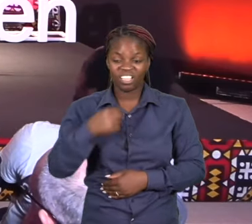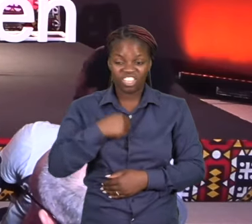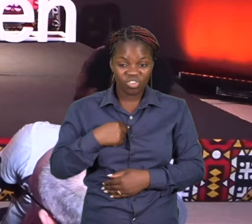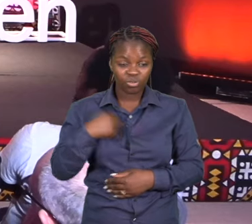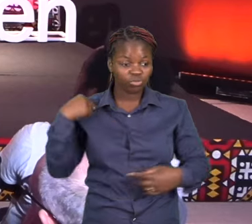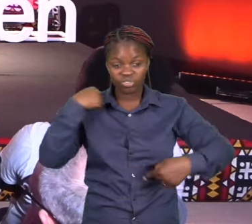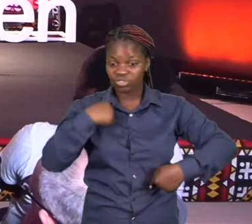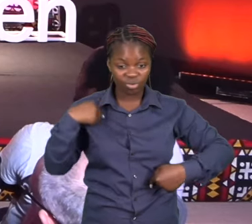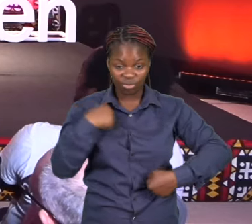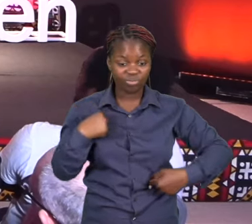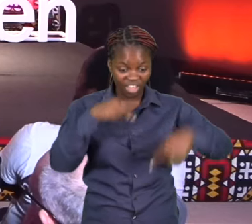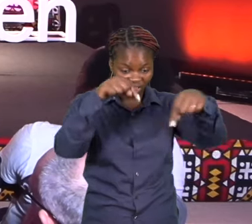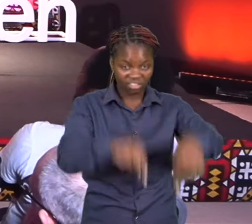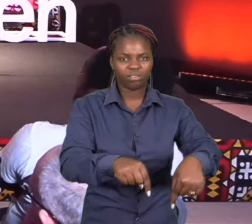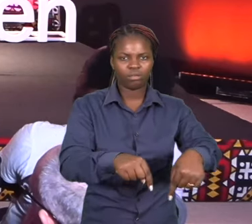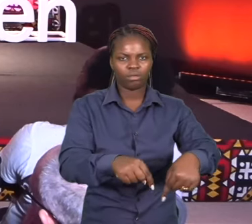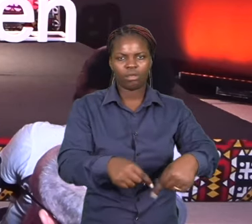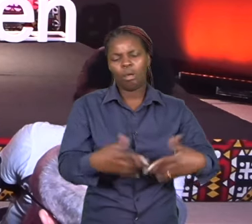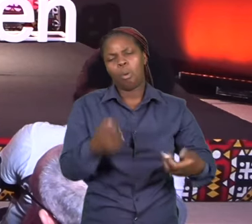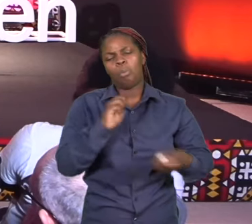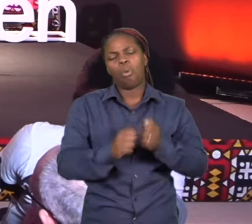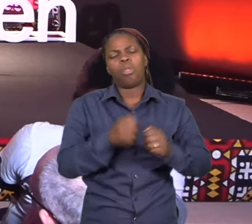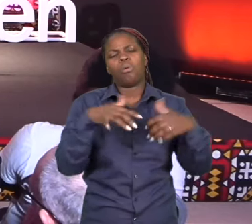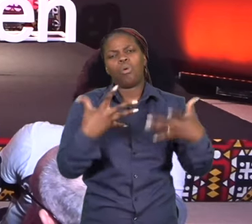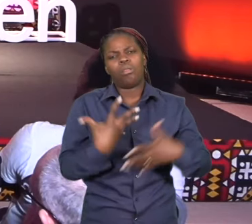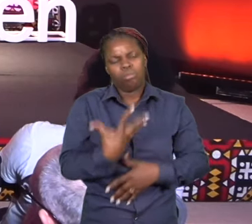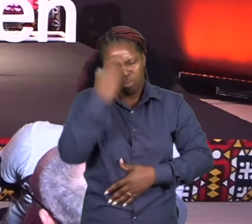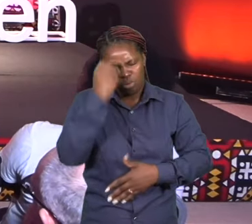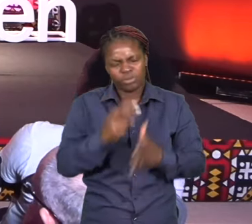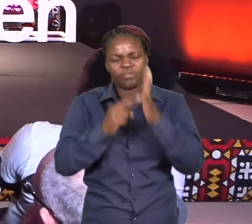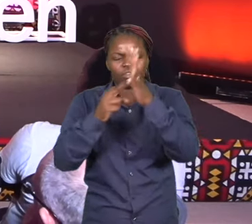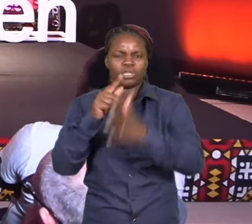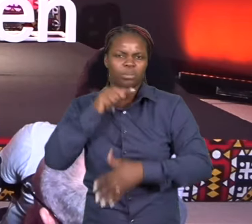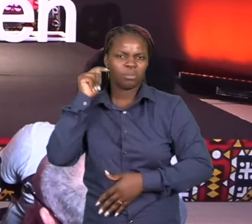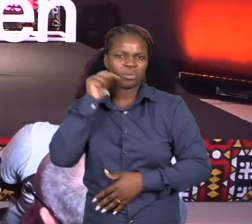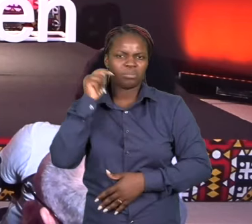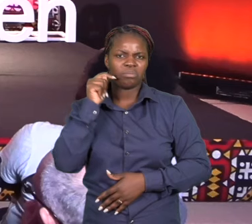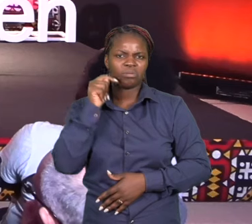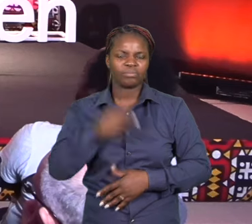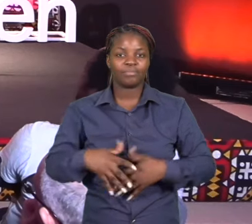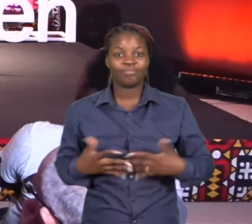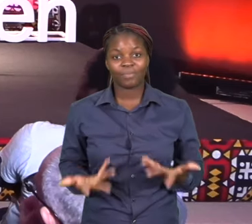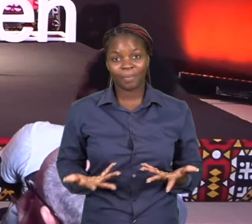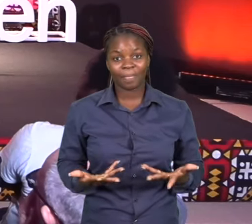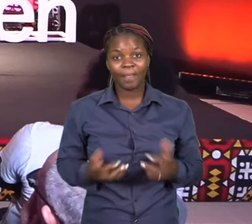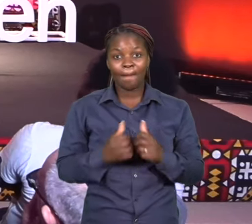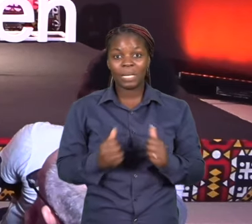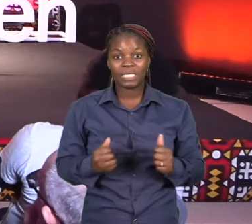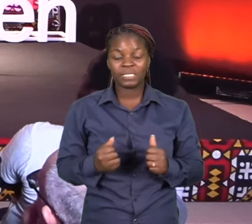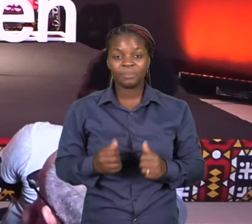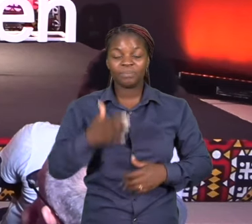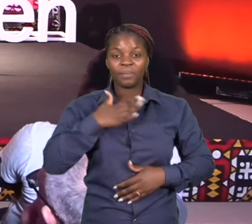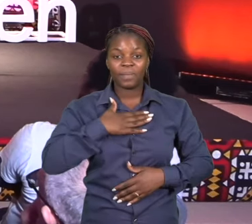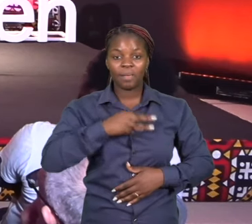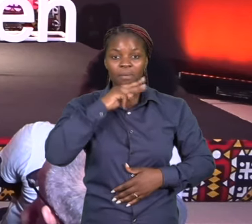aqui por não embarcar nesta aventura e Talvez um dia ela confesso para vocês que pegou as malas para entrar